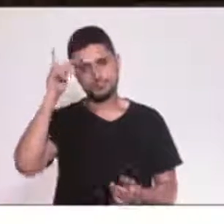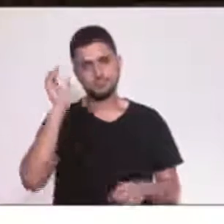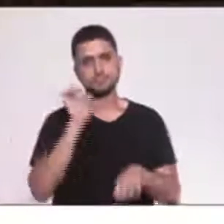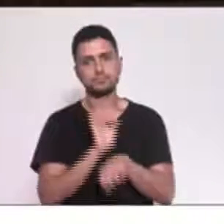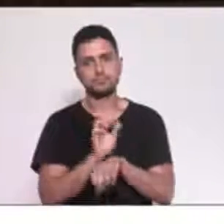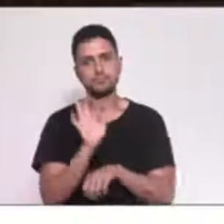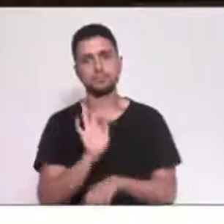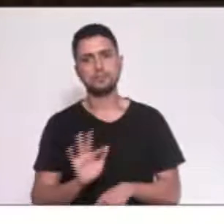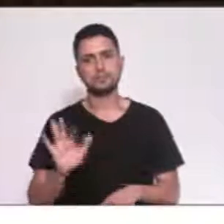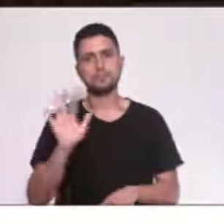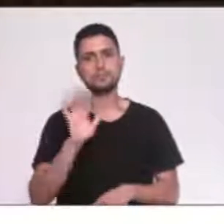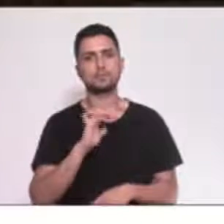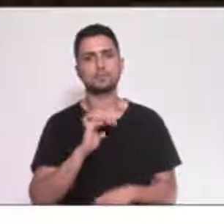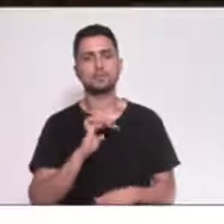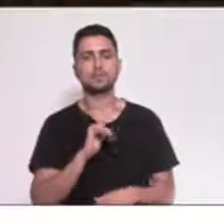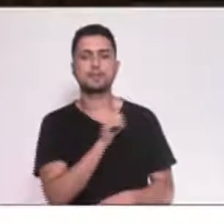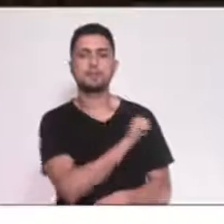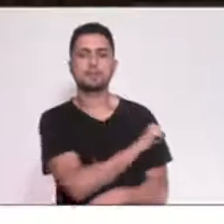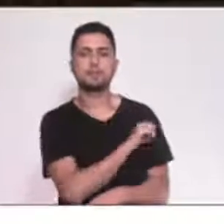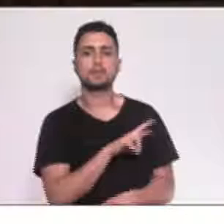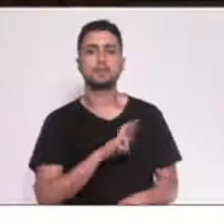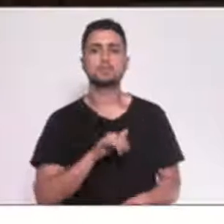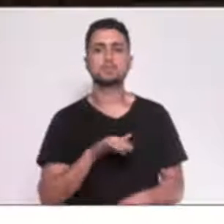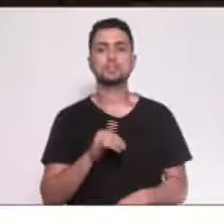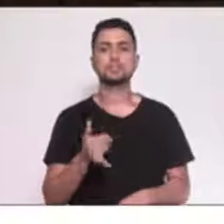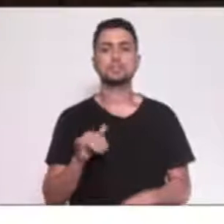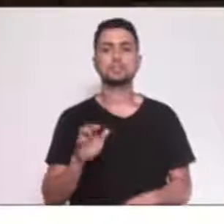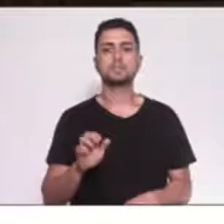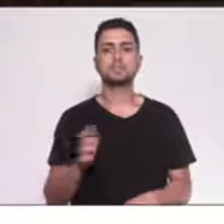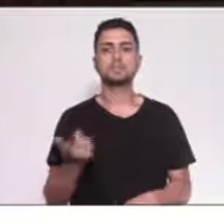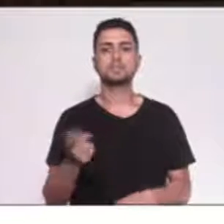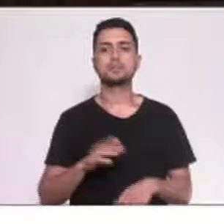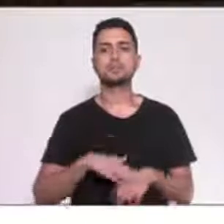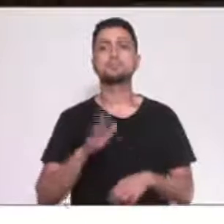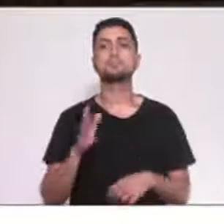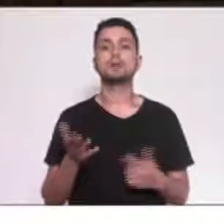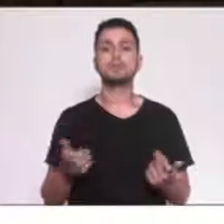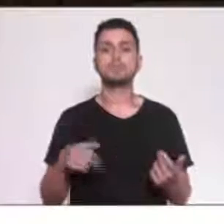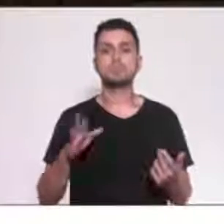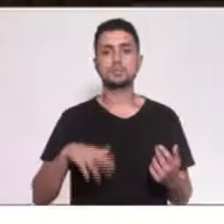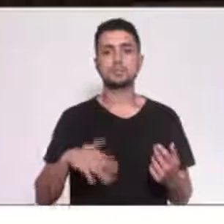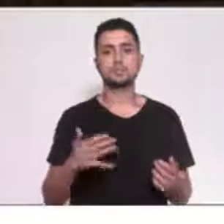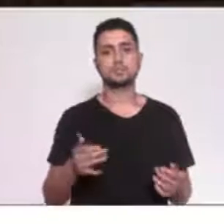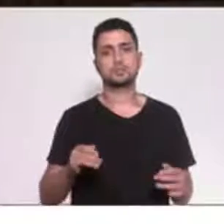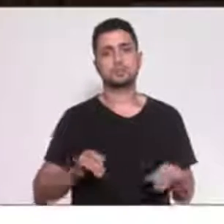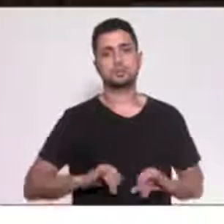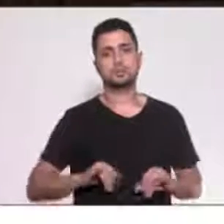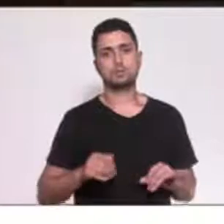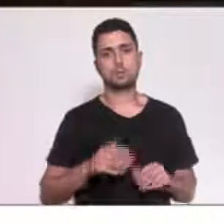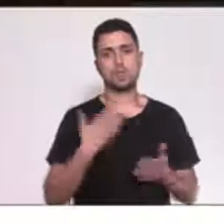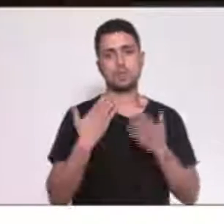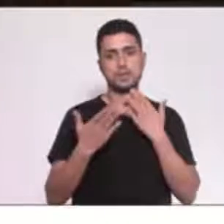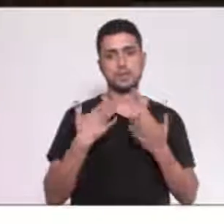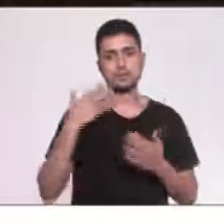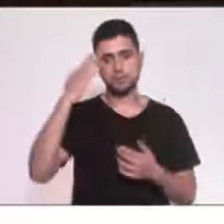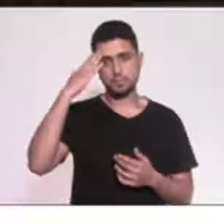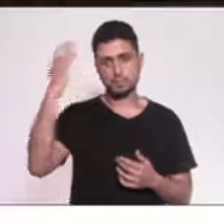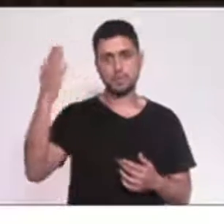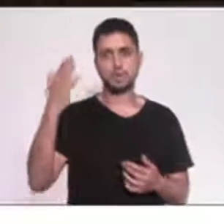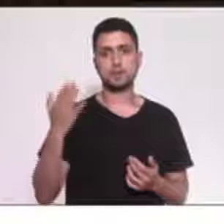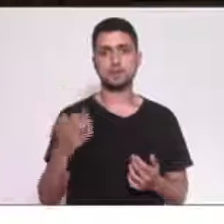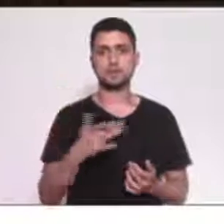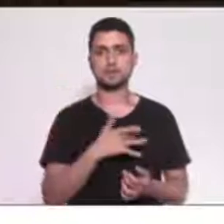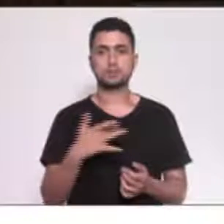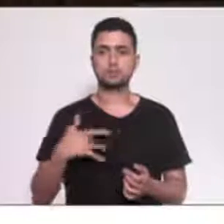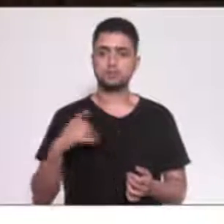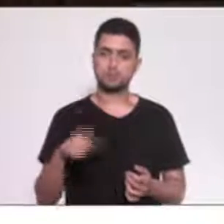mais responde, deputada enfermeira Rejane, pelas responsabilidades com a oferta de serviços de atenção primária em saúde? De novo, entes municipais